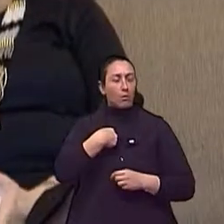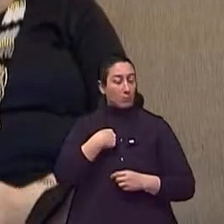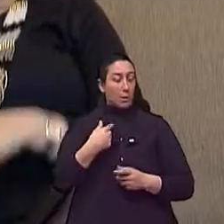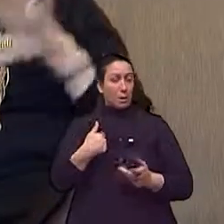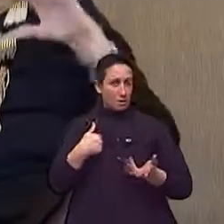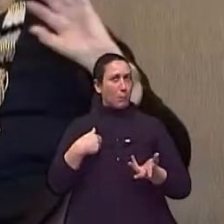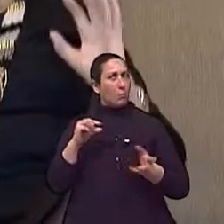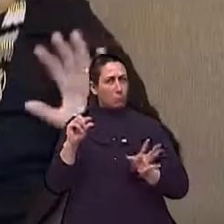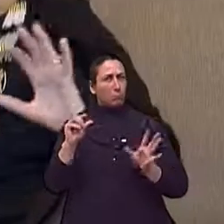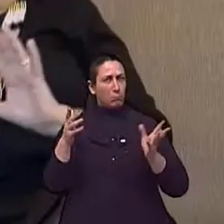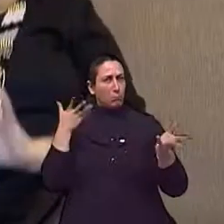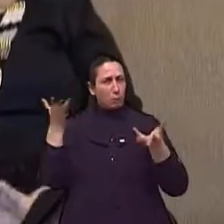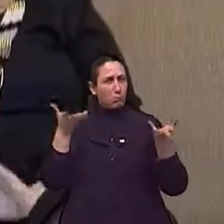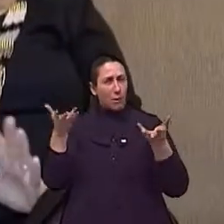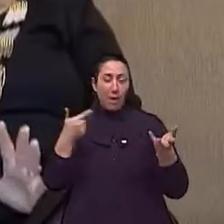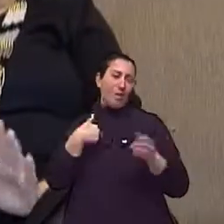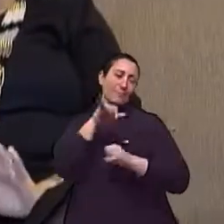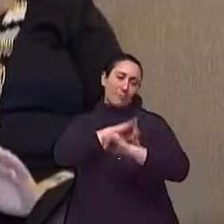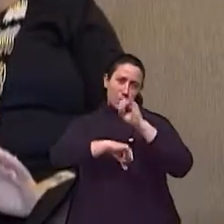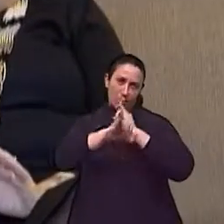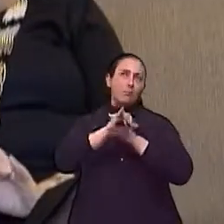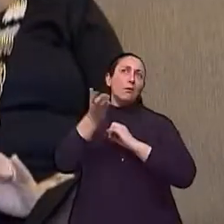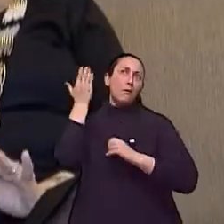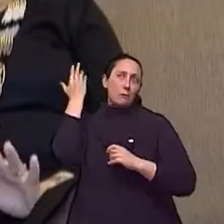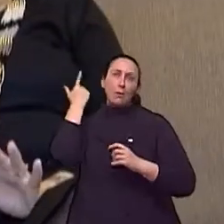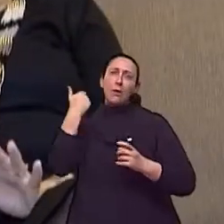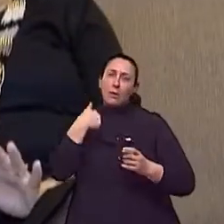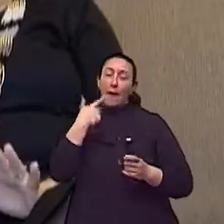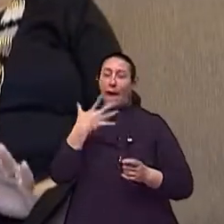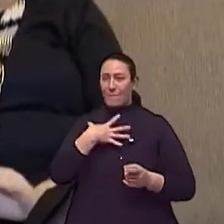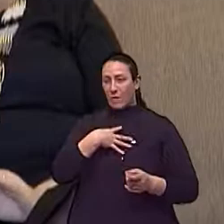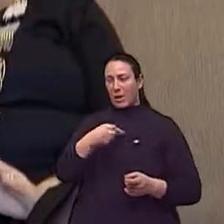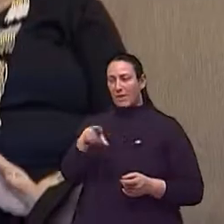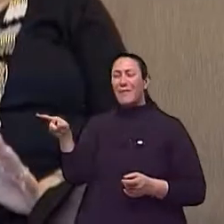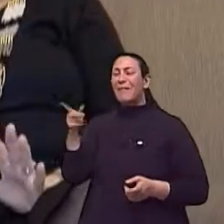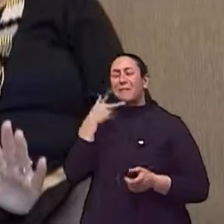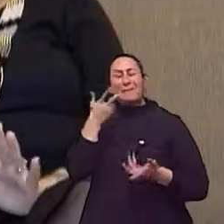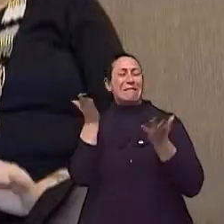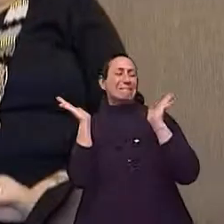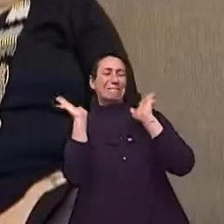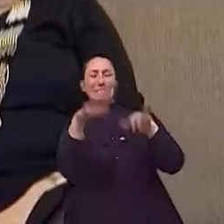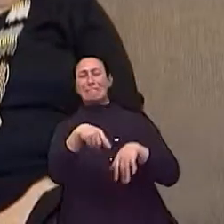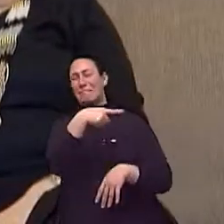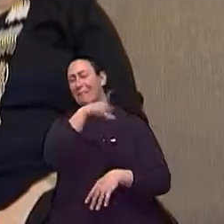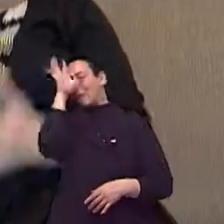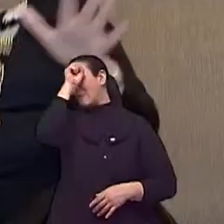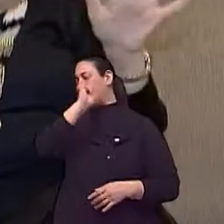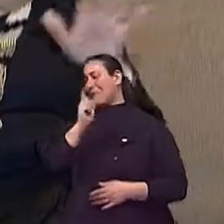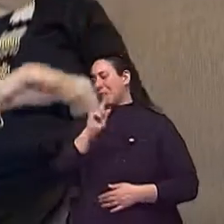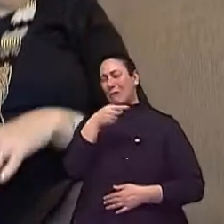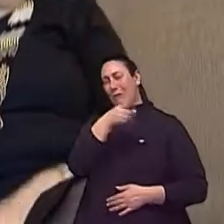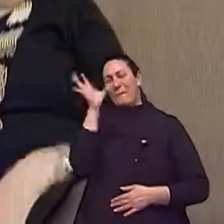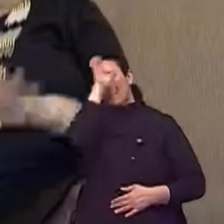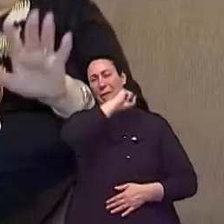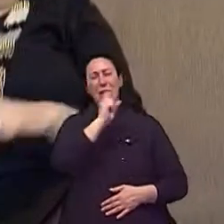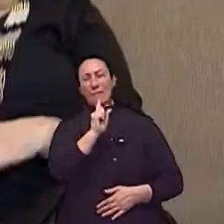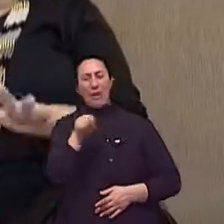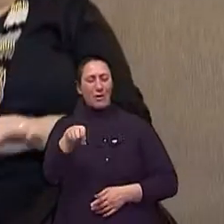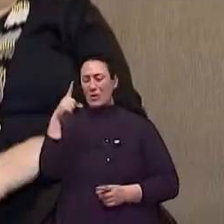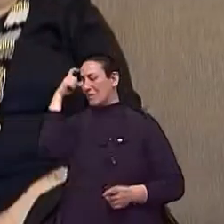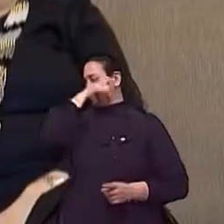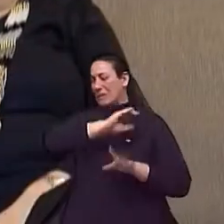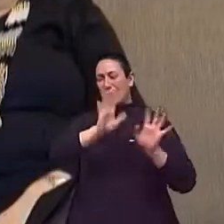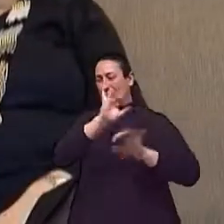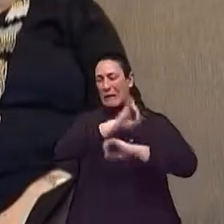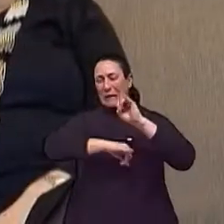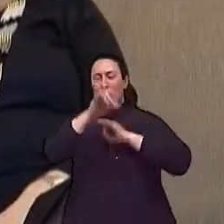muito a a mexer na internet porque na época as minhas filhas diziam assim mãe tu não vai aprender Mãe tu não vai aprender isso aqui é difícil